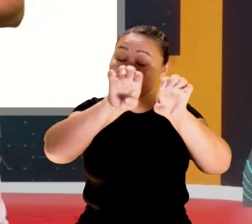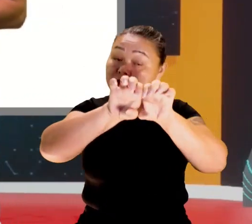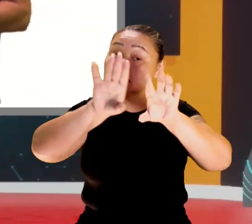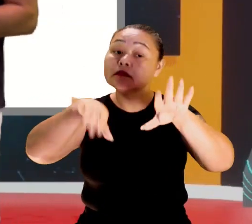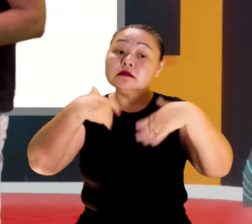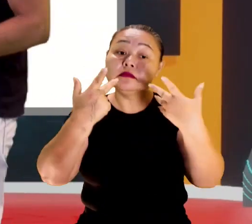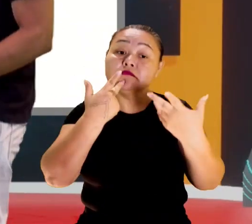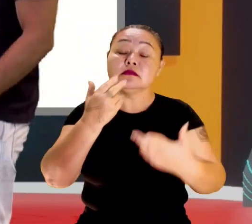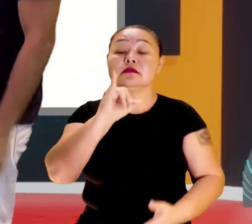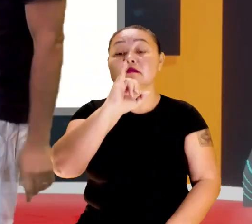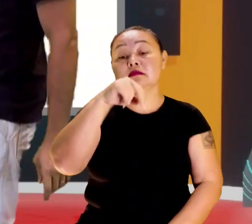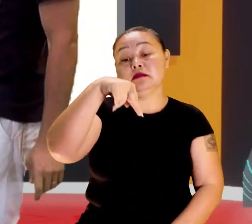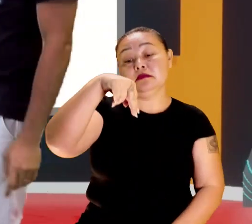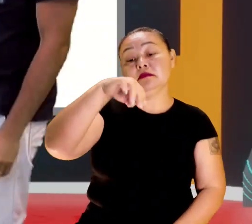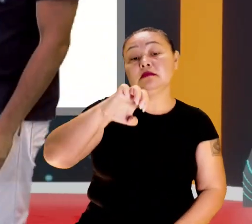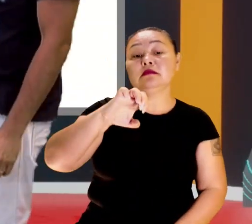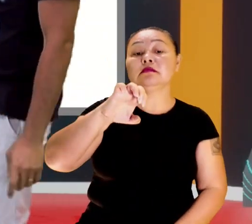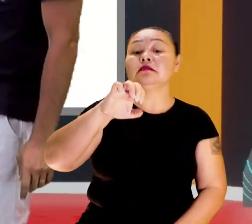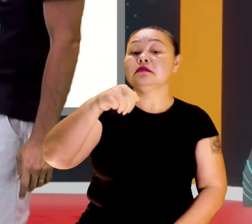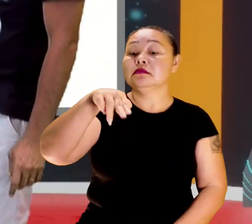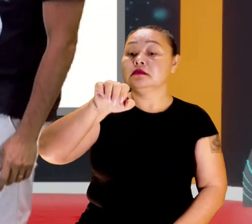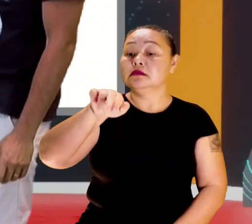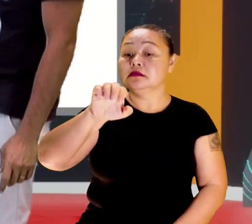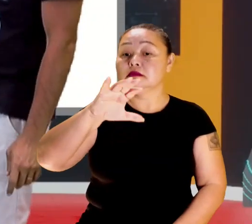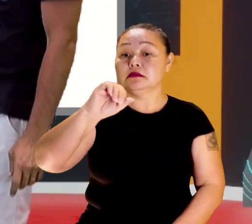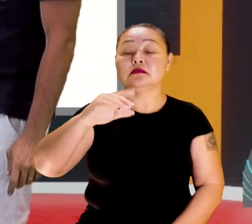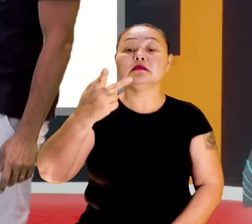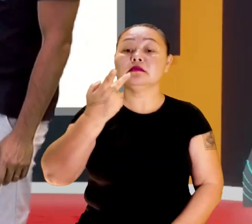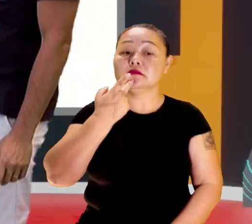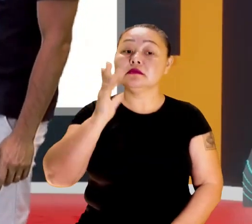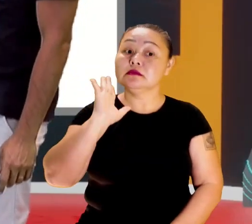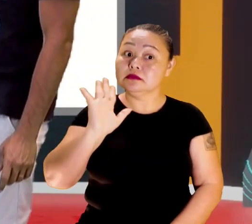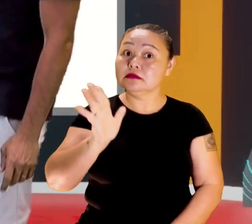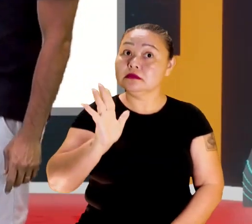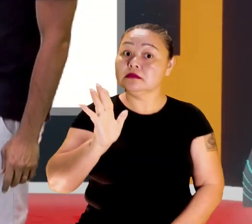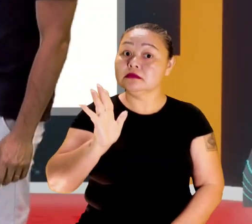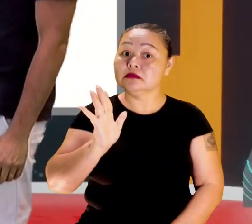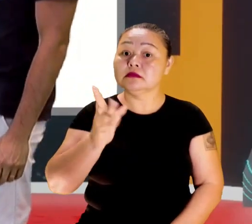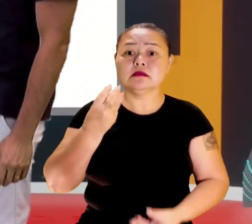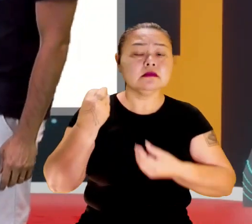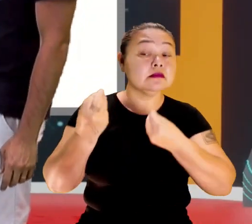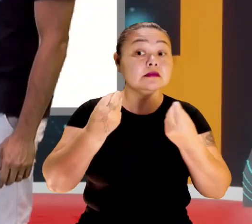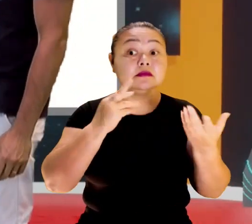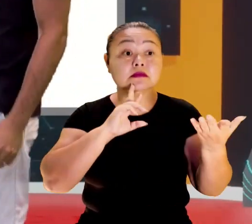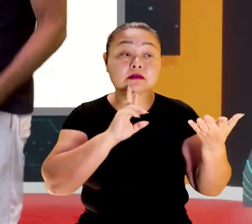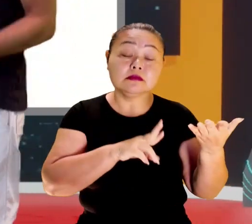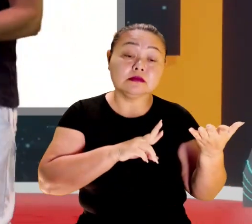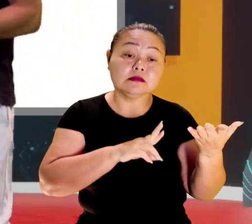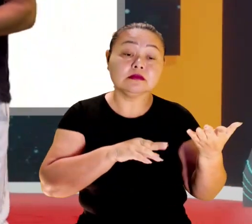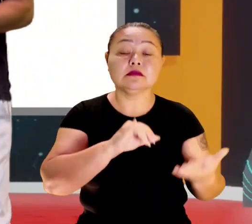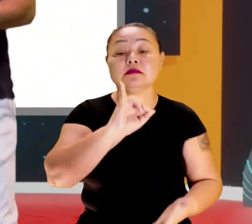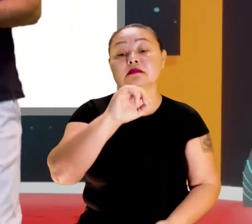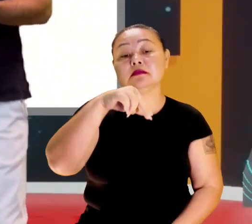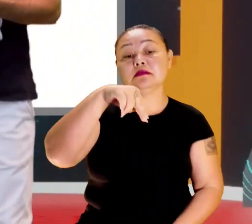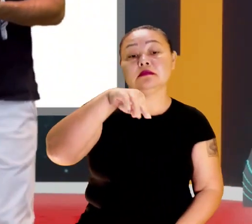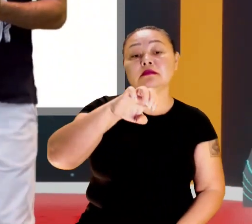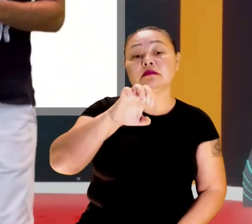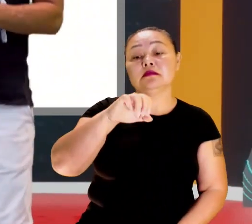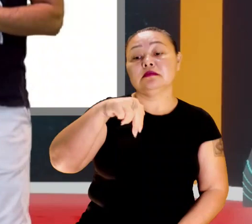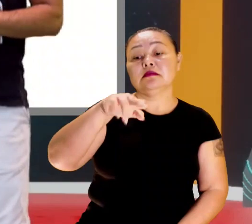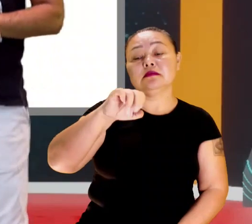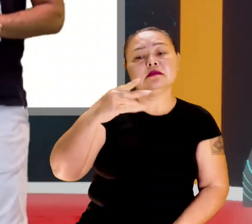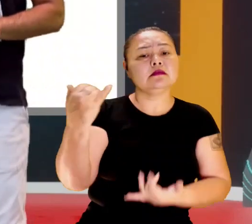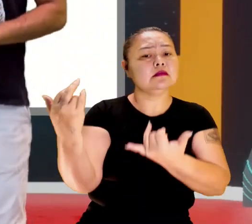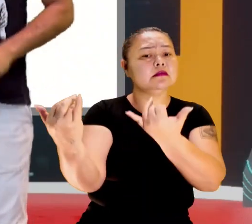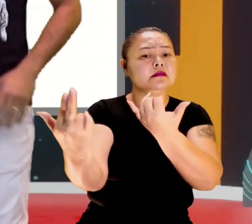já ouviu falar em inequação? Já? Como que resolve? A inequação, ela é bem semelhante